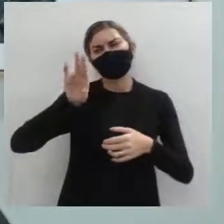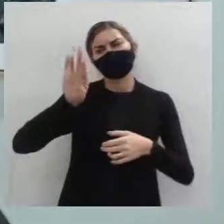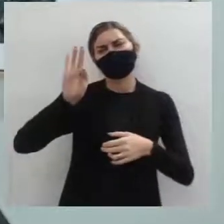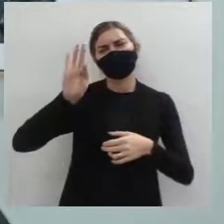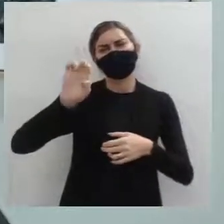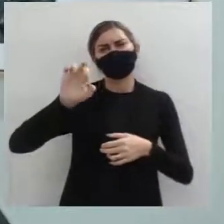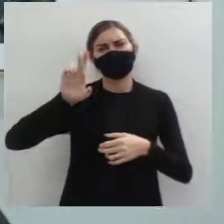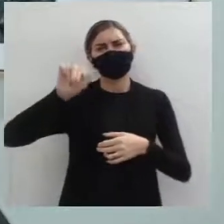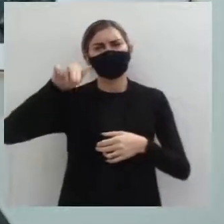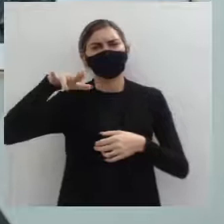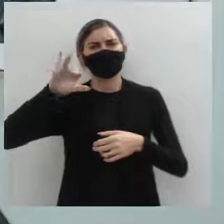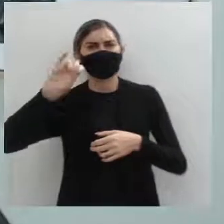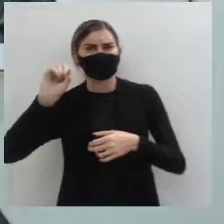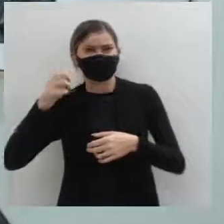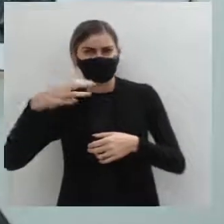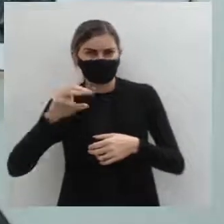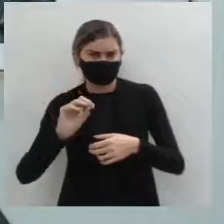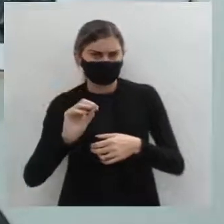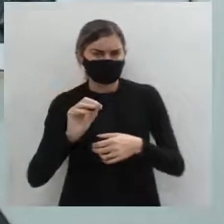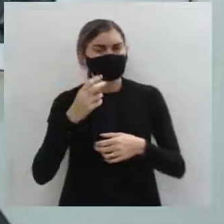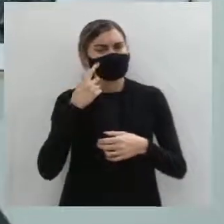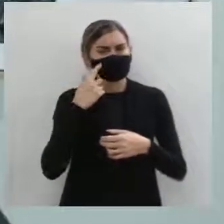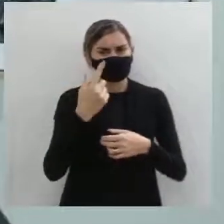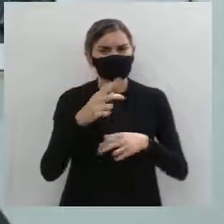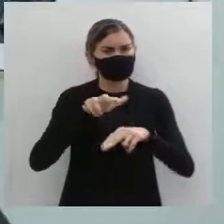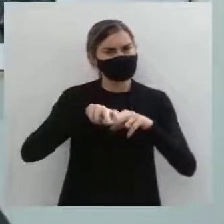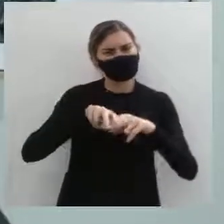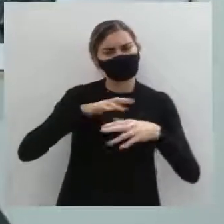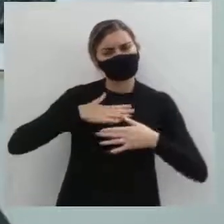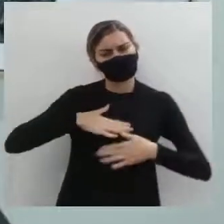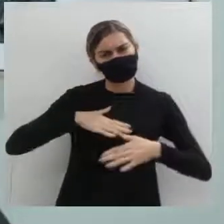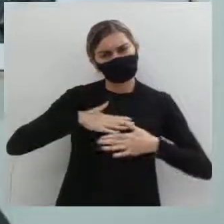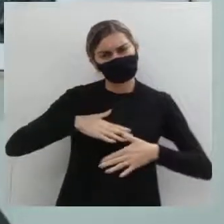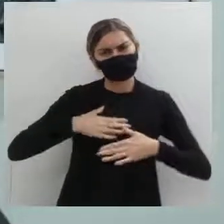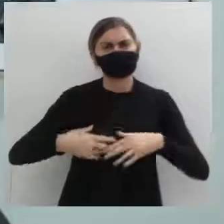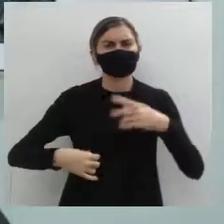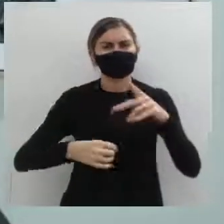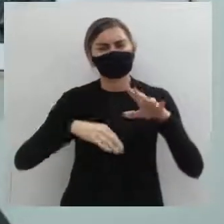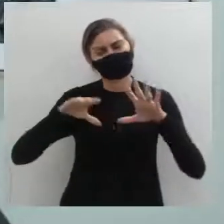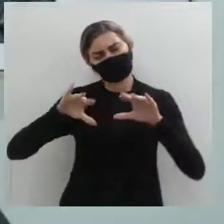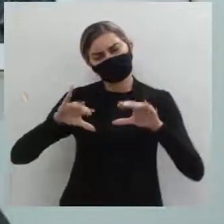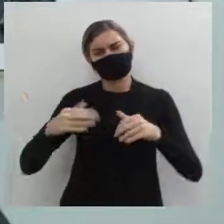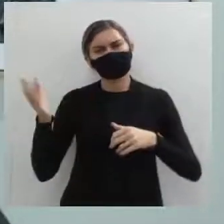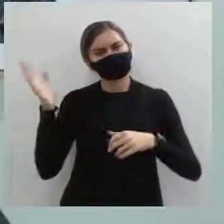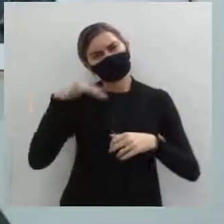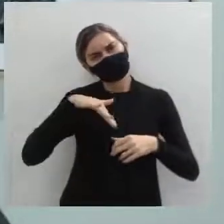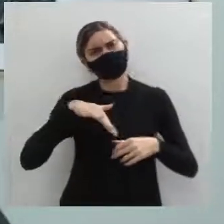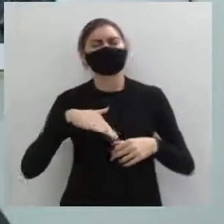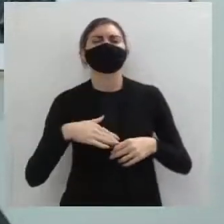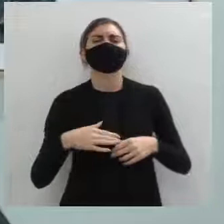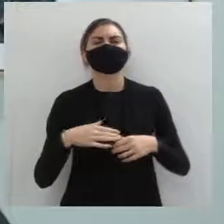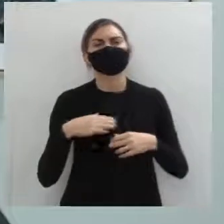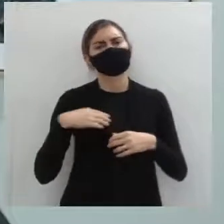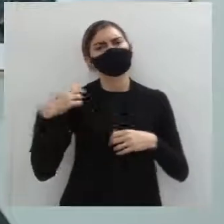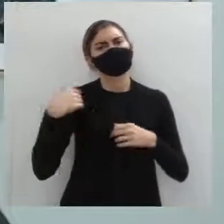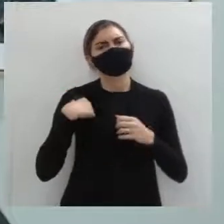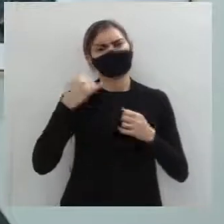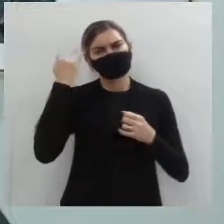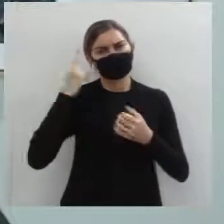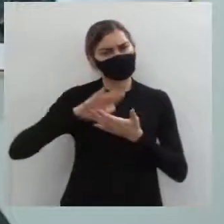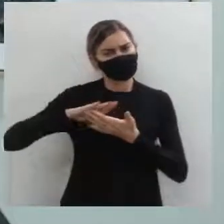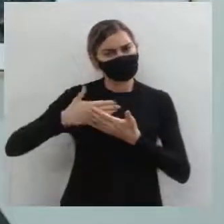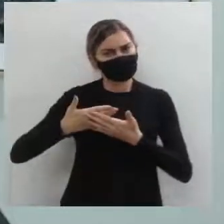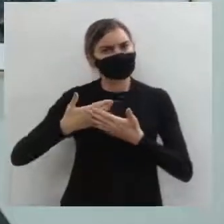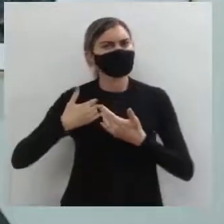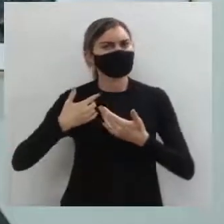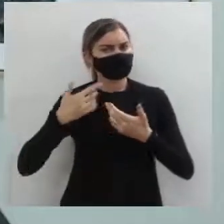luteranismo. Então, senta confortável aí na sua cadeirinha, no seu sofá e vem com o tio Pimpão e com a Isabela para